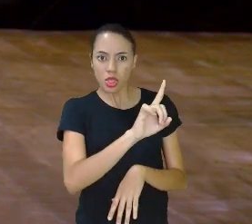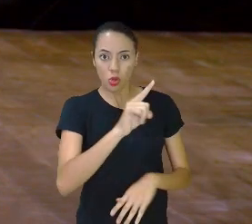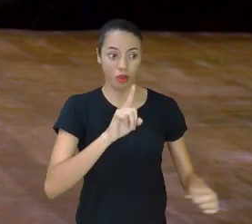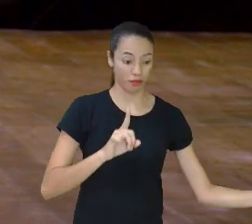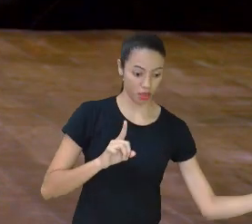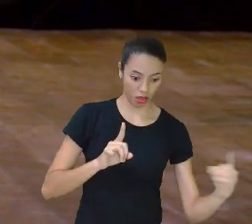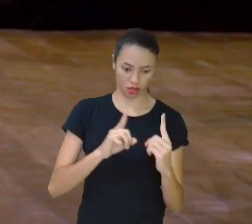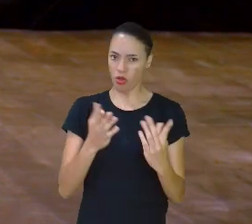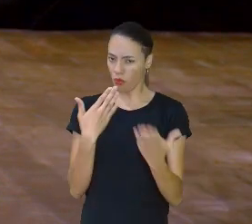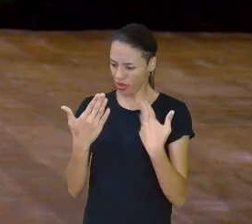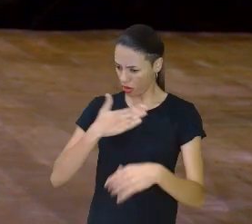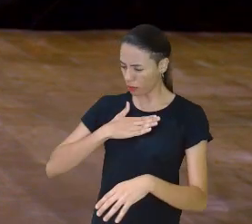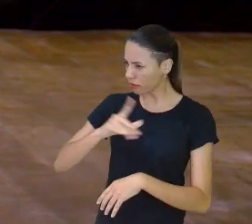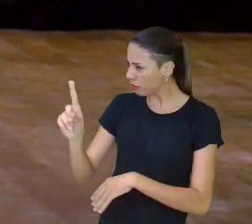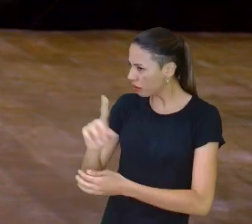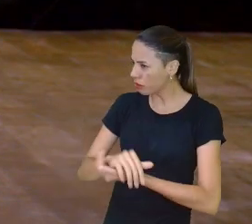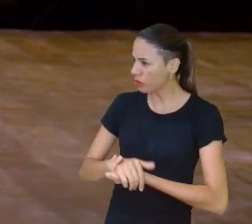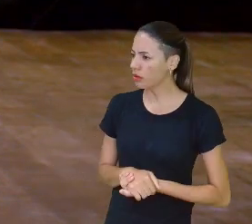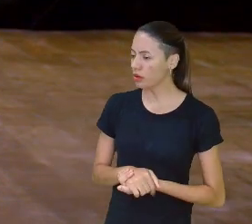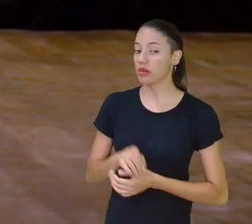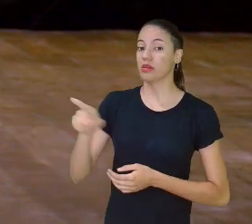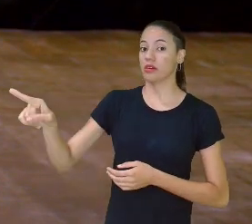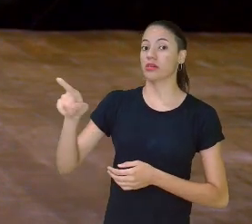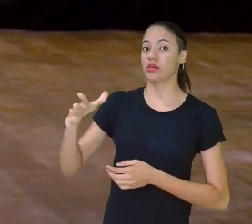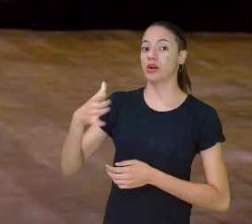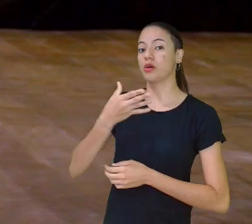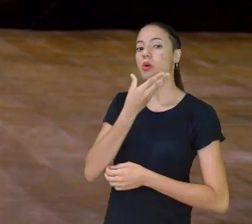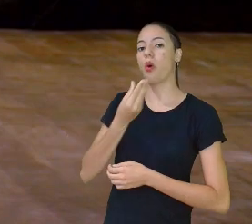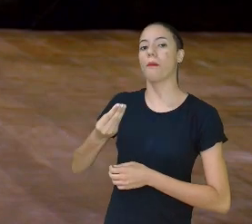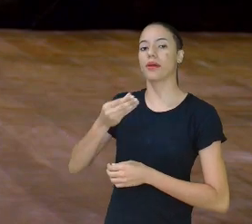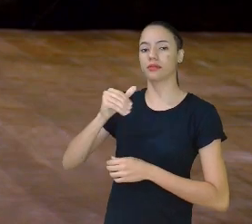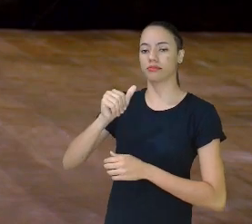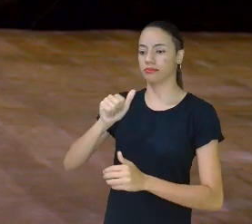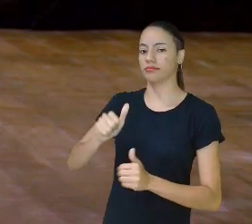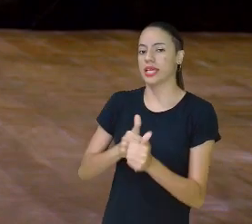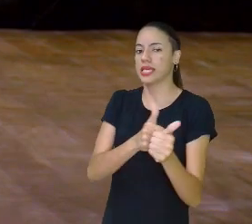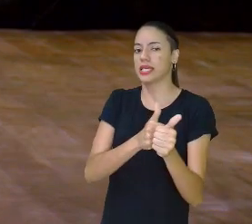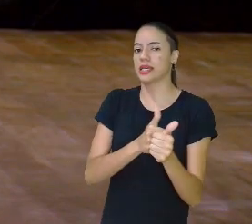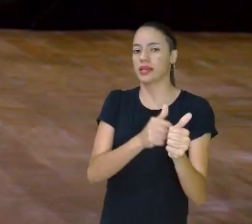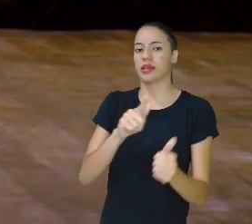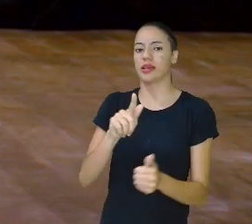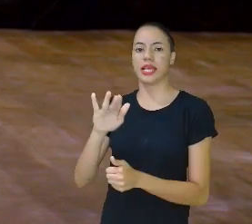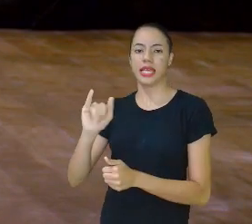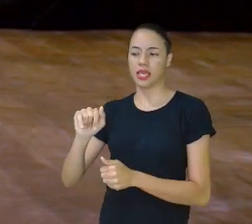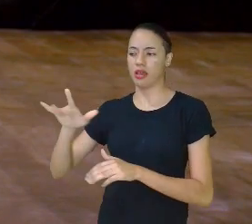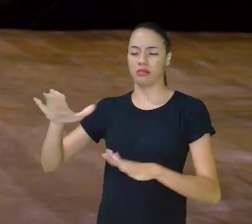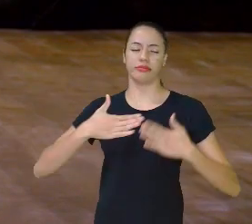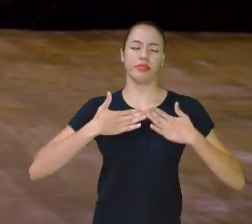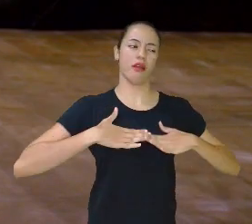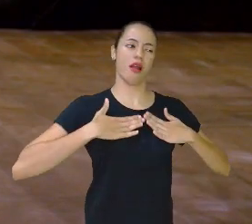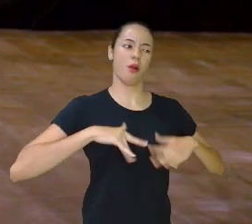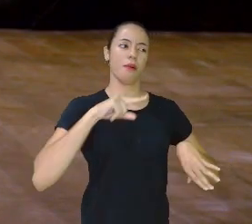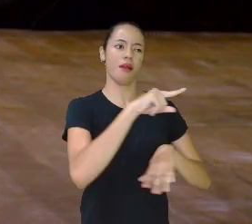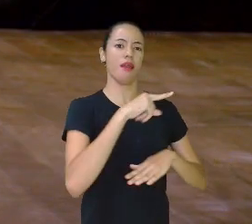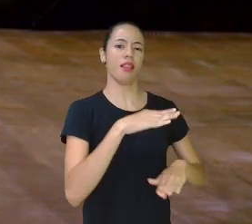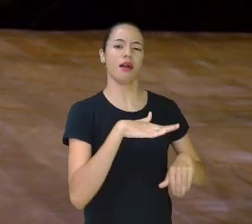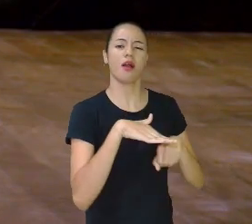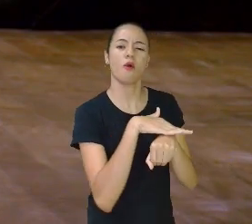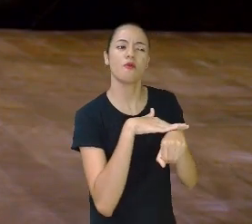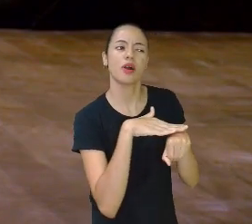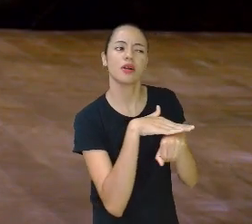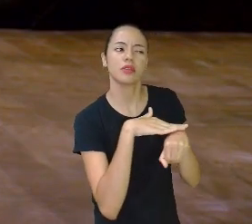não? O guia falou, calma, ela está só conversando com a irmã